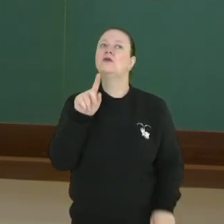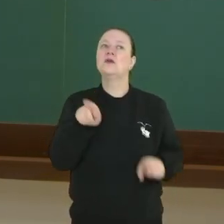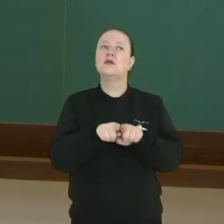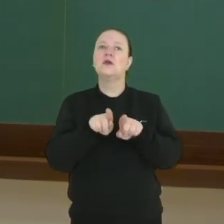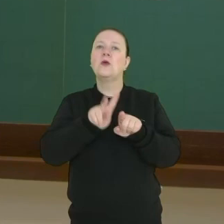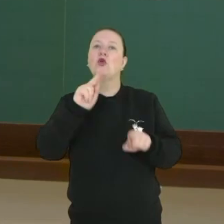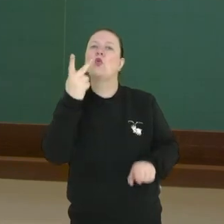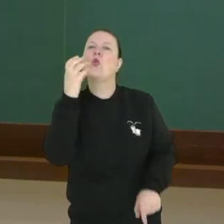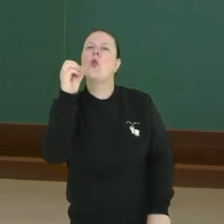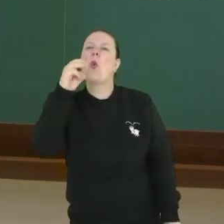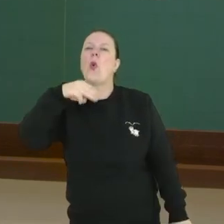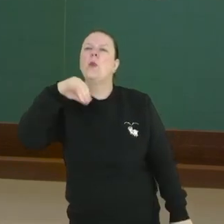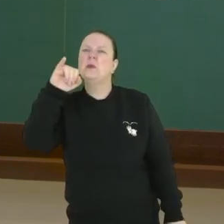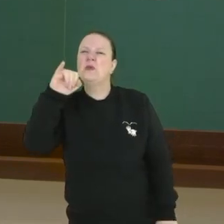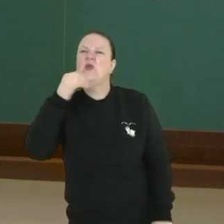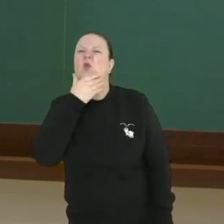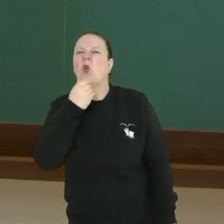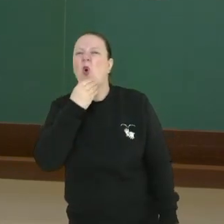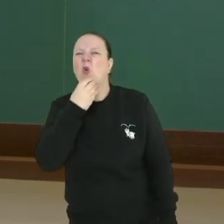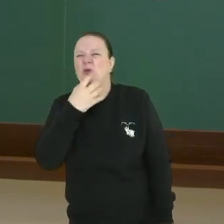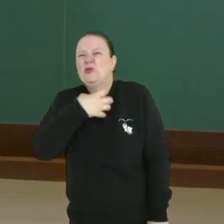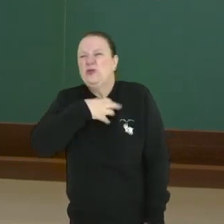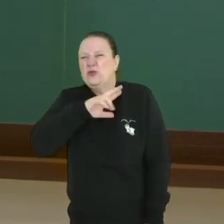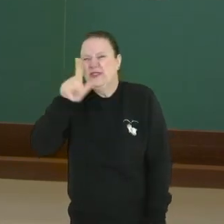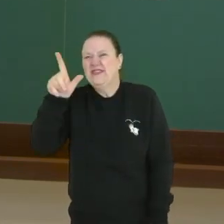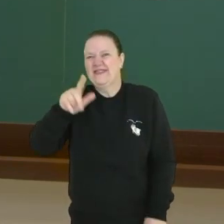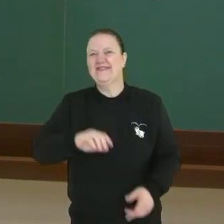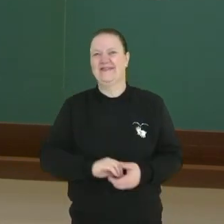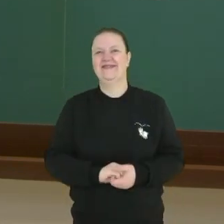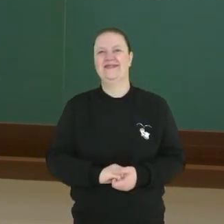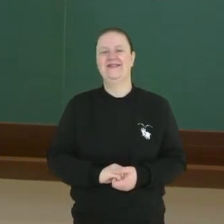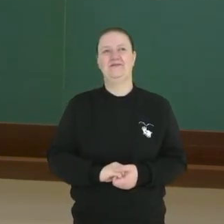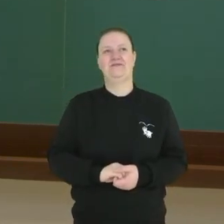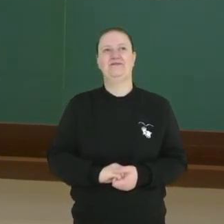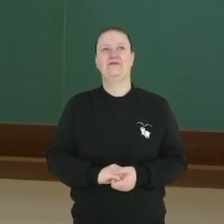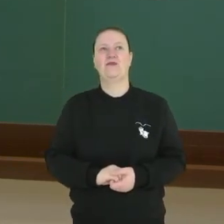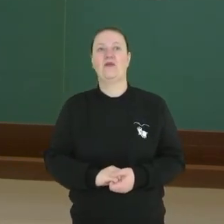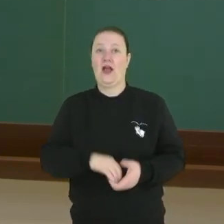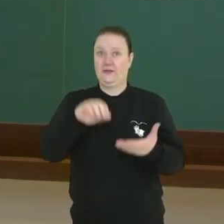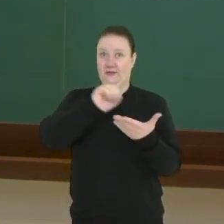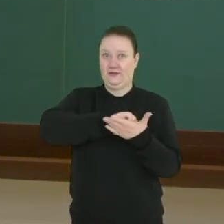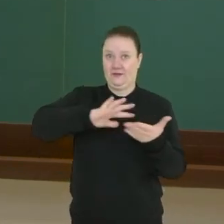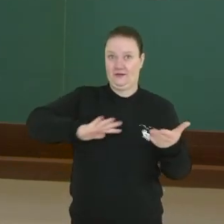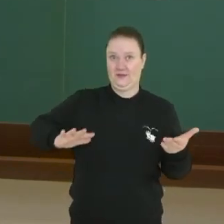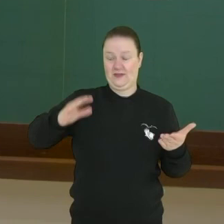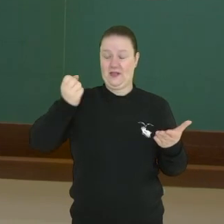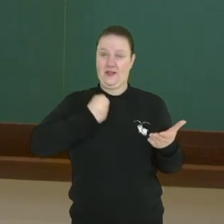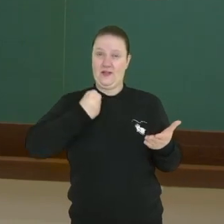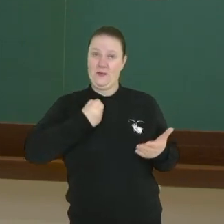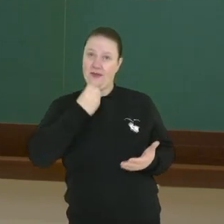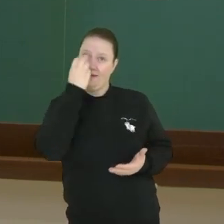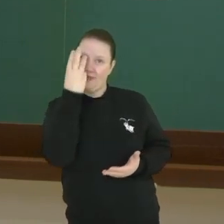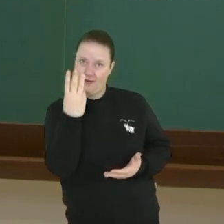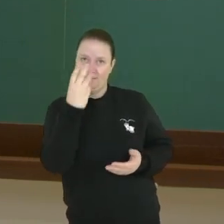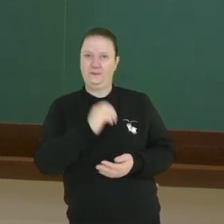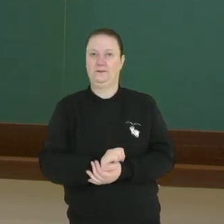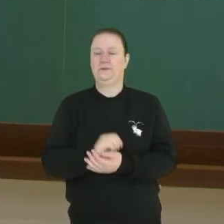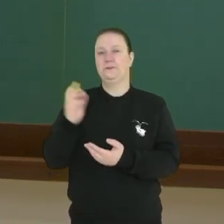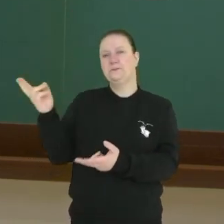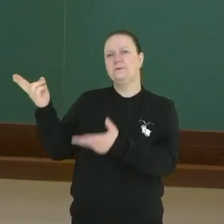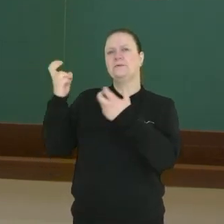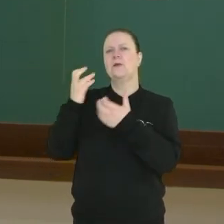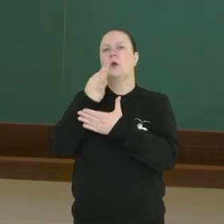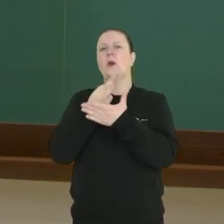informal dentro da linguagem oral. Perfeito? Agora, atividade de número 3. Observe o trecho aqui e